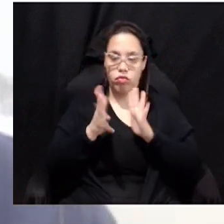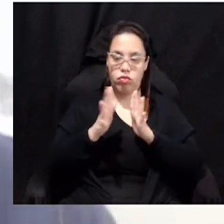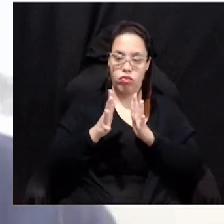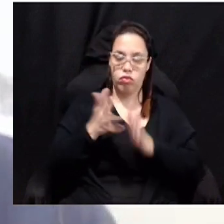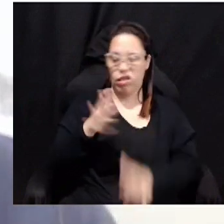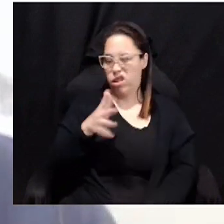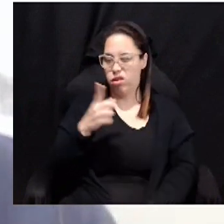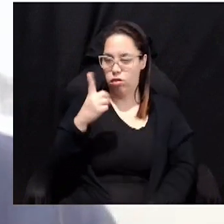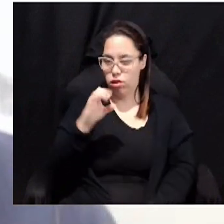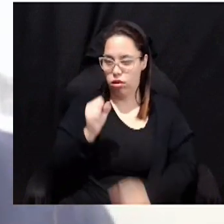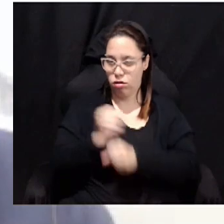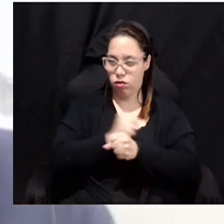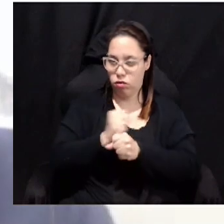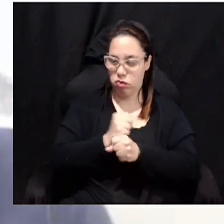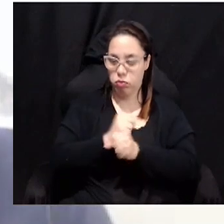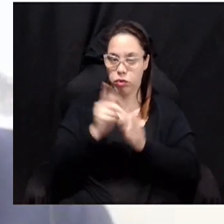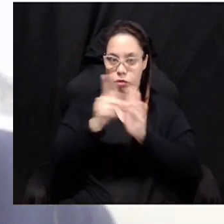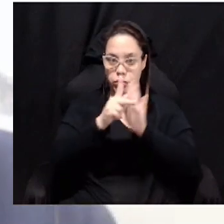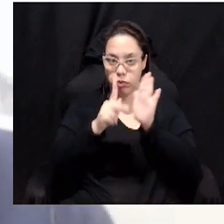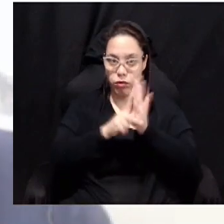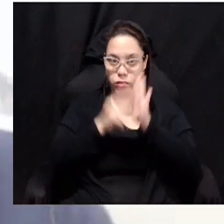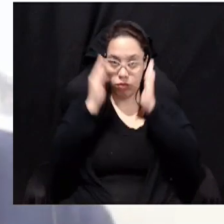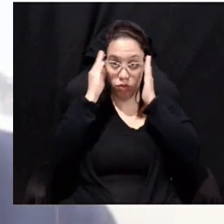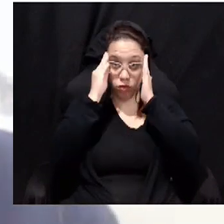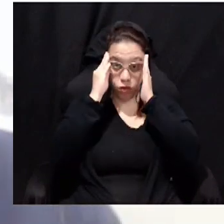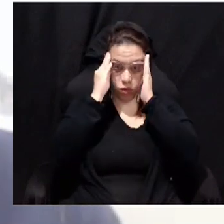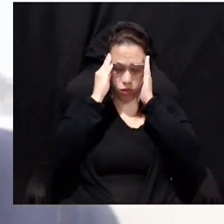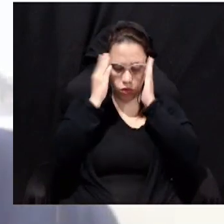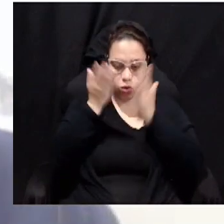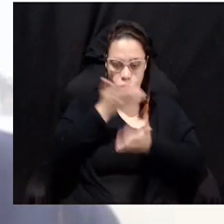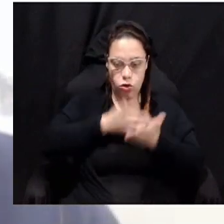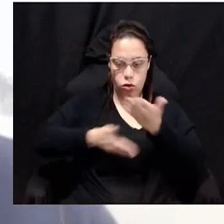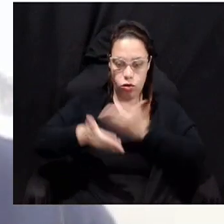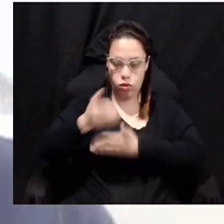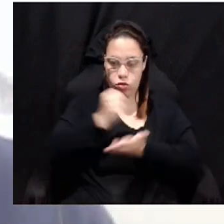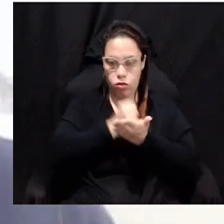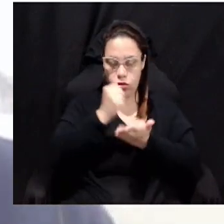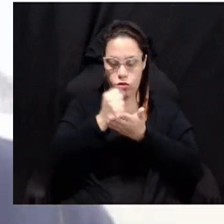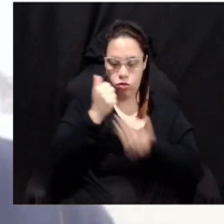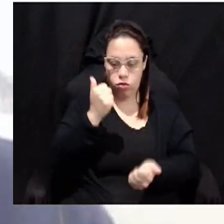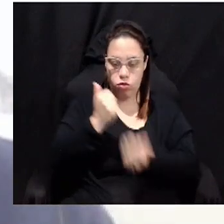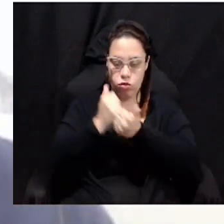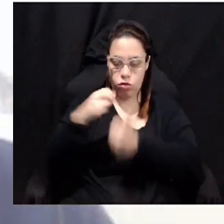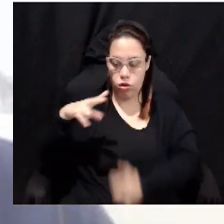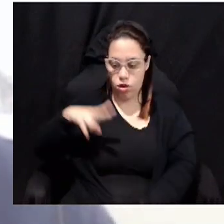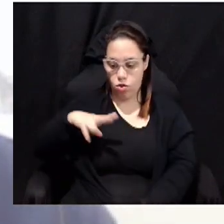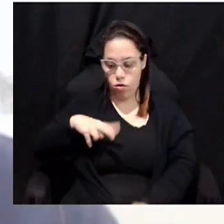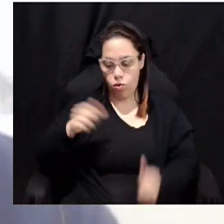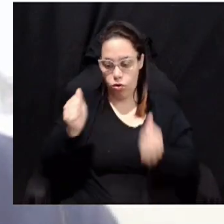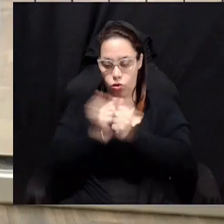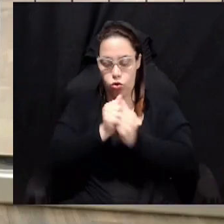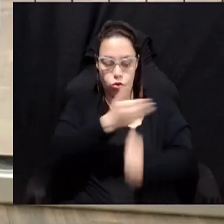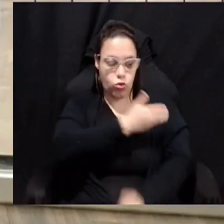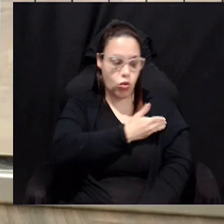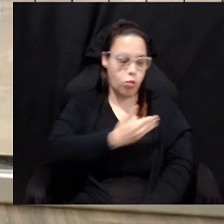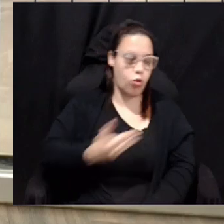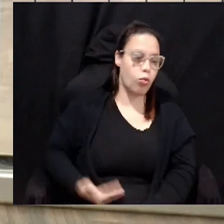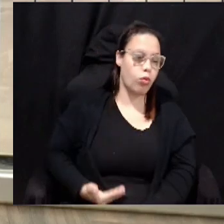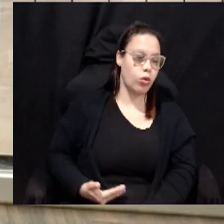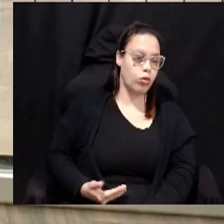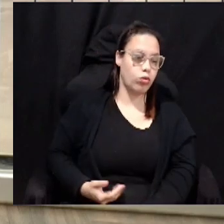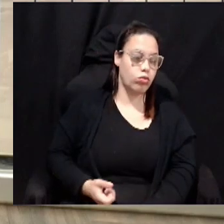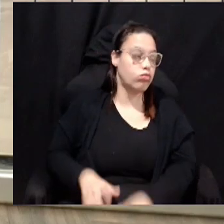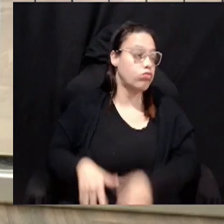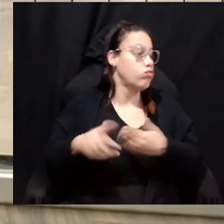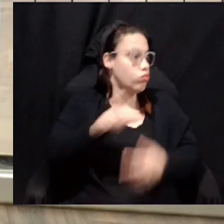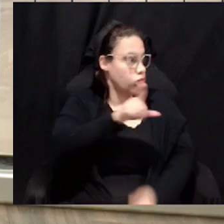é um projeto com um termo de cooperação, de uma parceria público-privada. E para ser assim, o escolhido